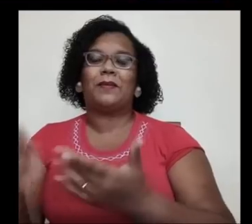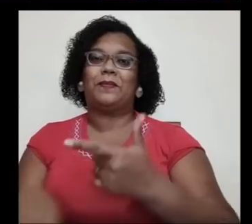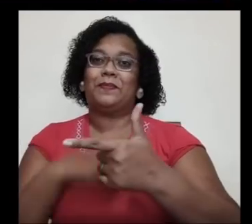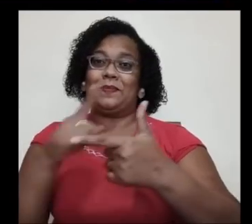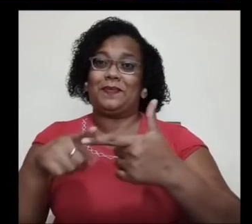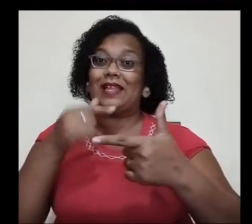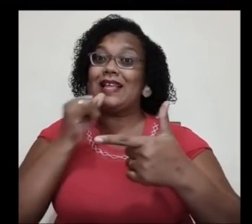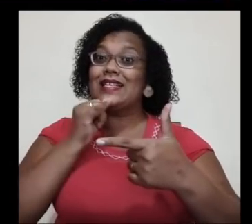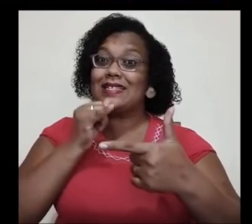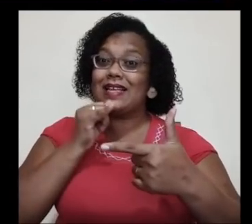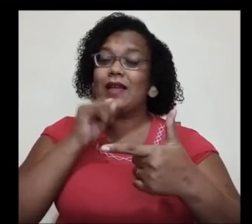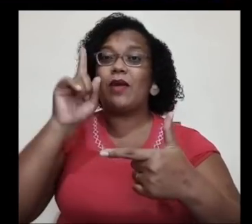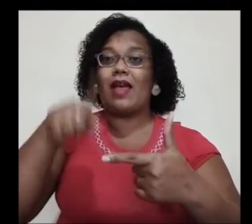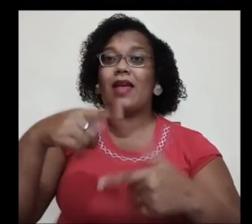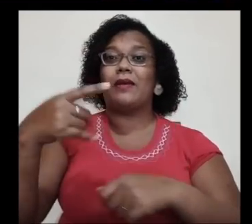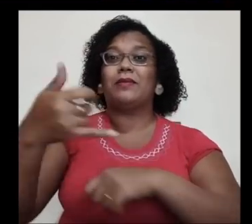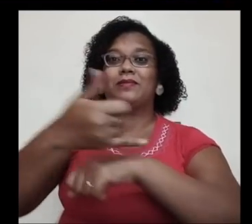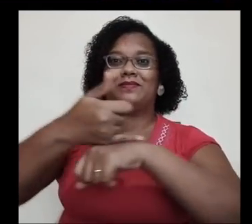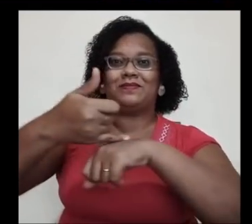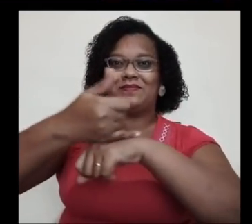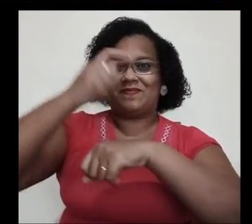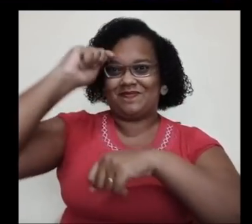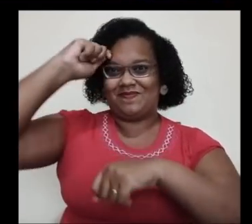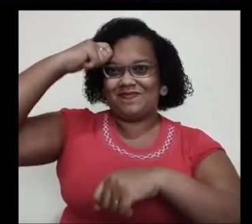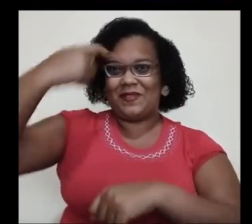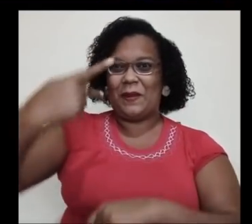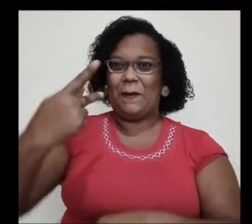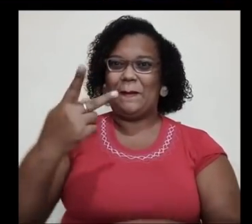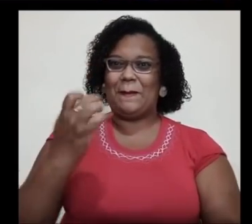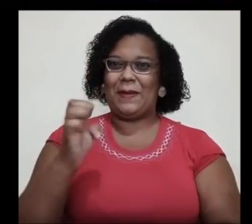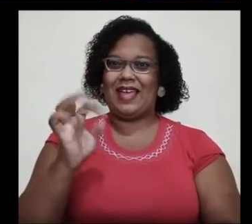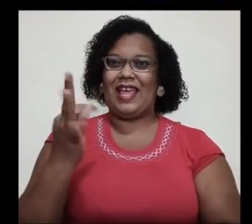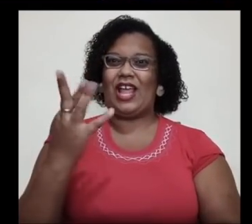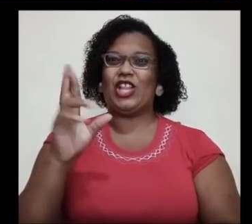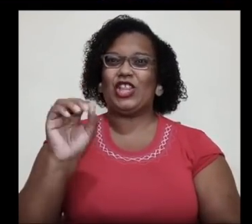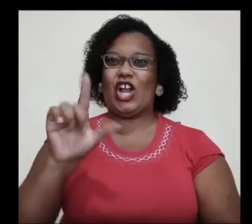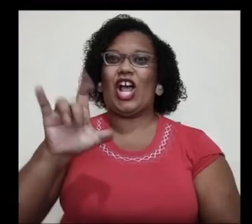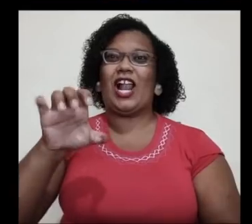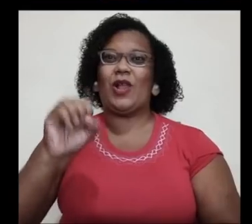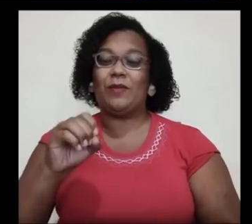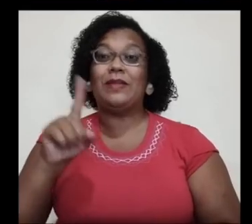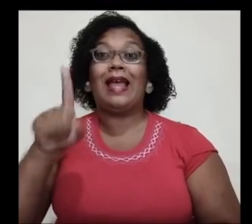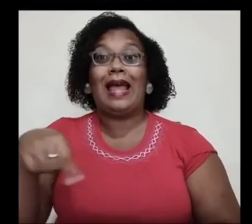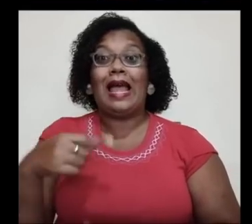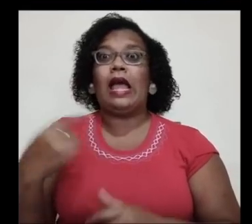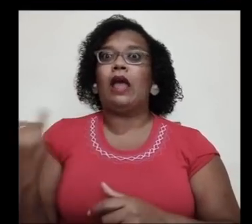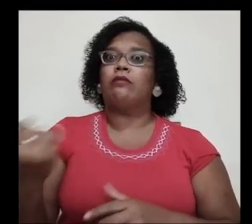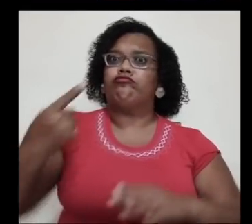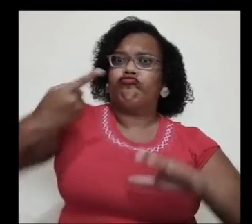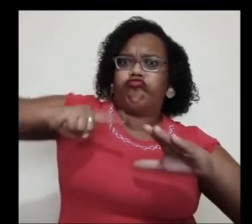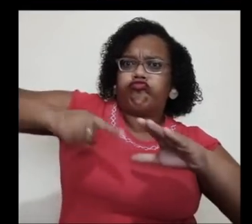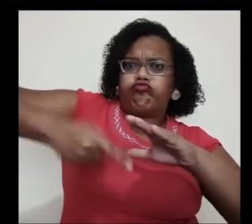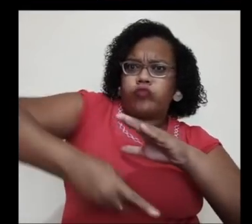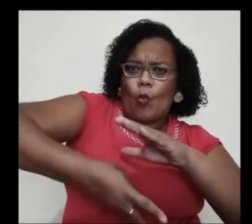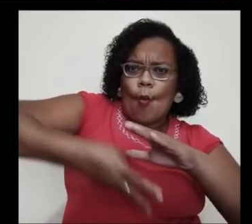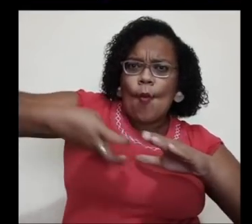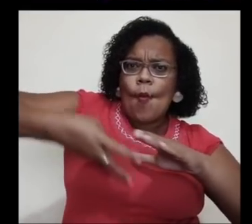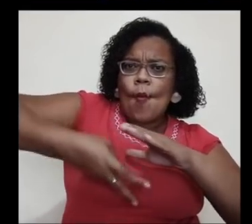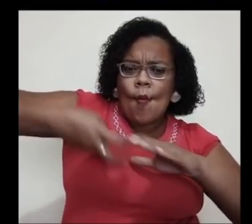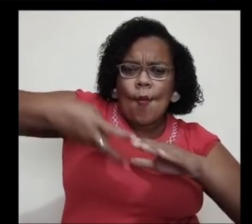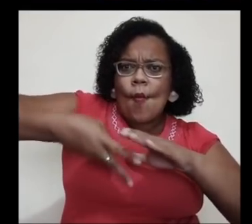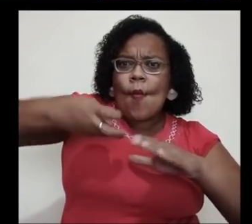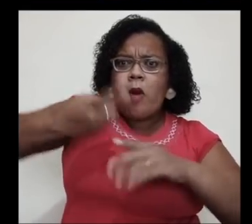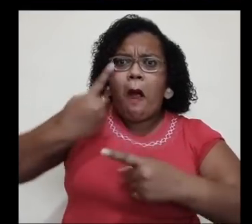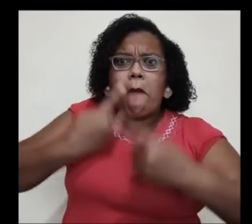do pré-sal dependeu do trabalho de cientistas, de pesquisadores, de técnicos, de engenheiros da Petrobras, das universidades